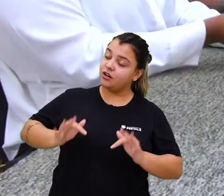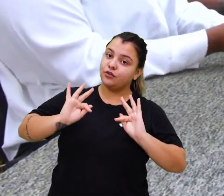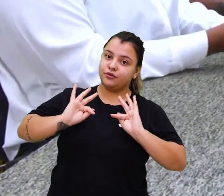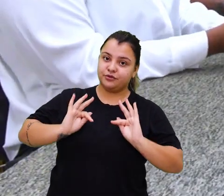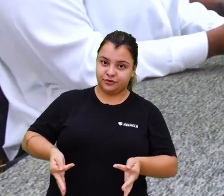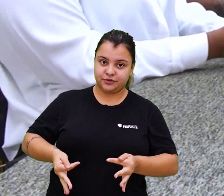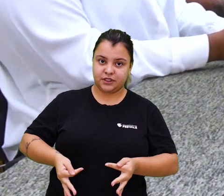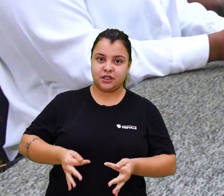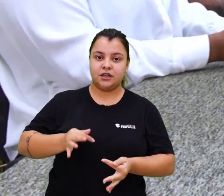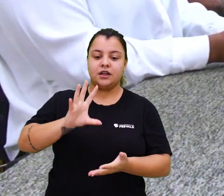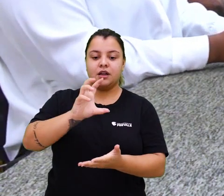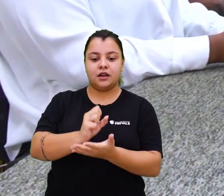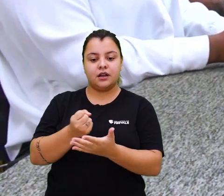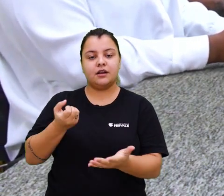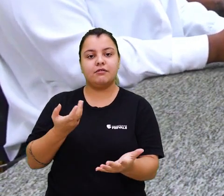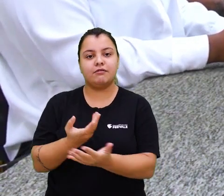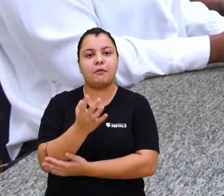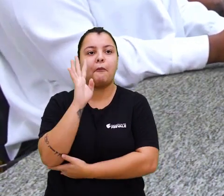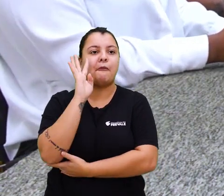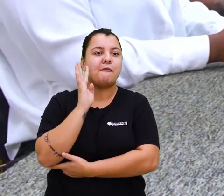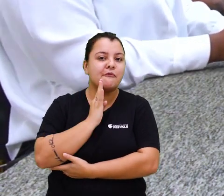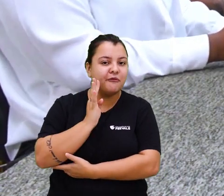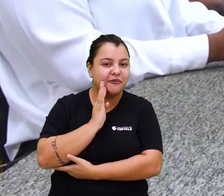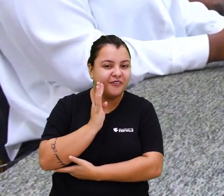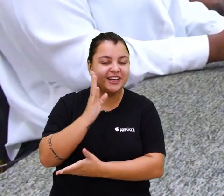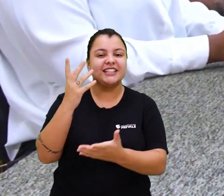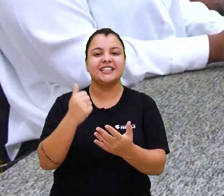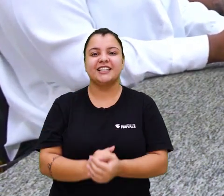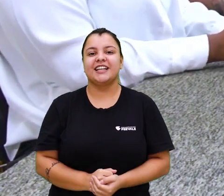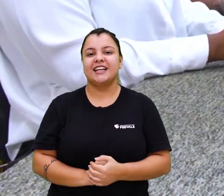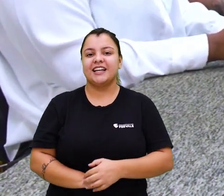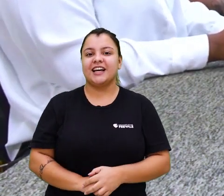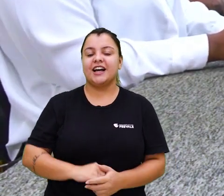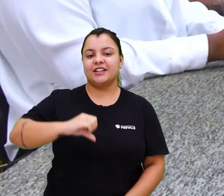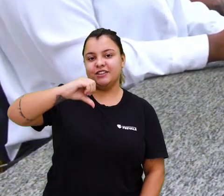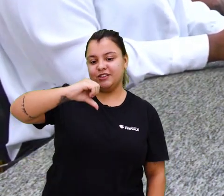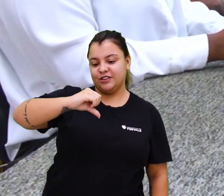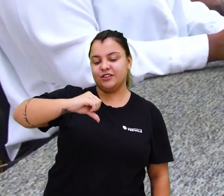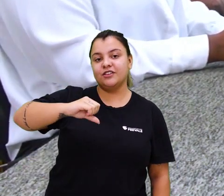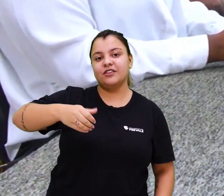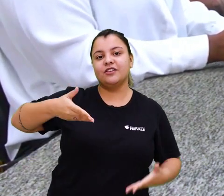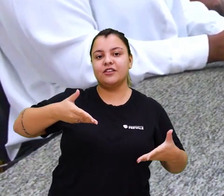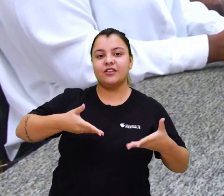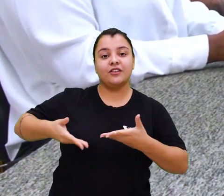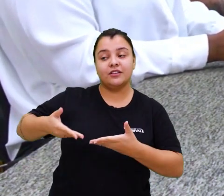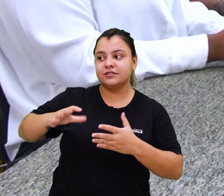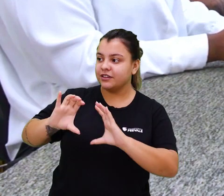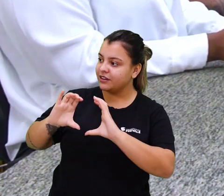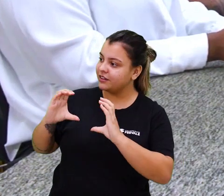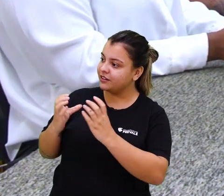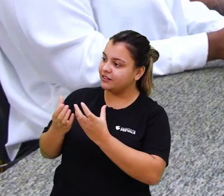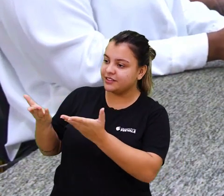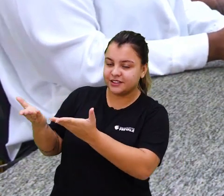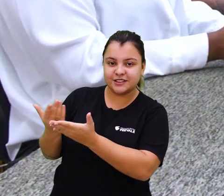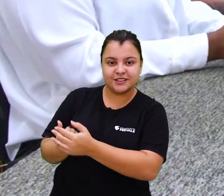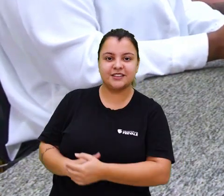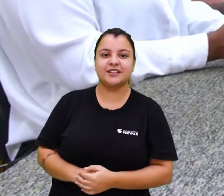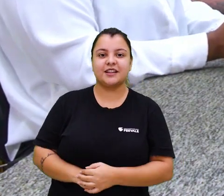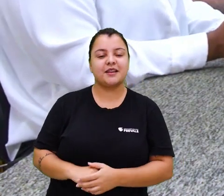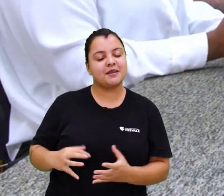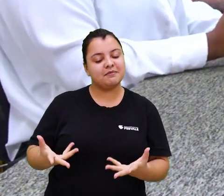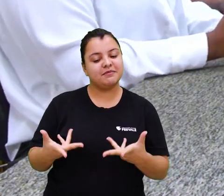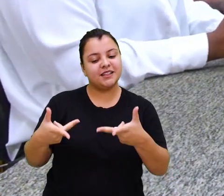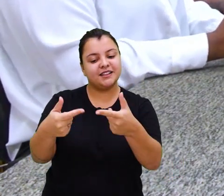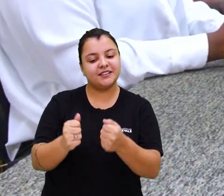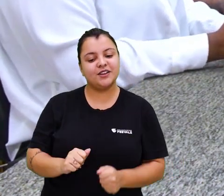um final de um episódio muito legal aqui né Ana nosso nono episódio né com esse grupo maravilhoso da Luana e os seus alunos